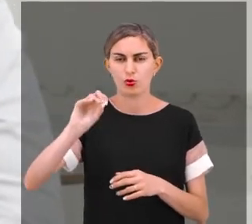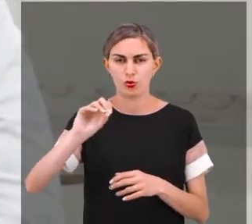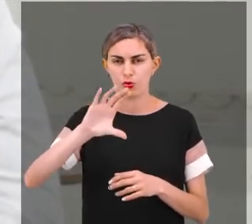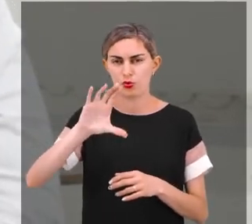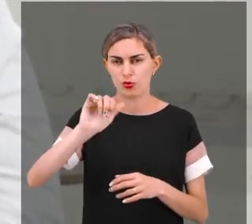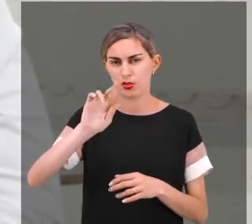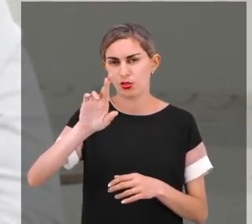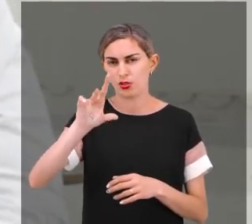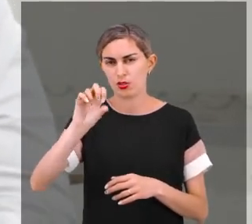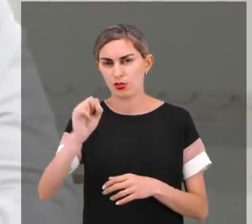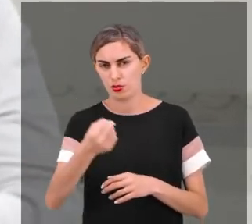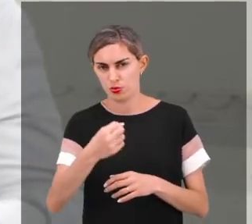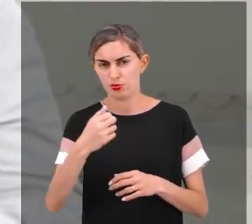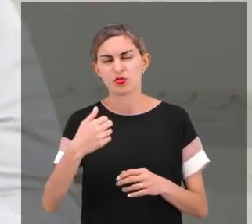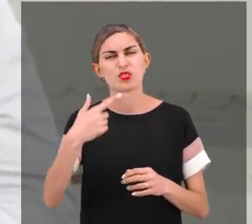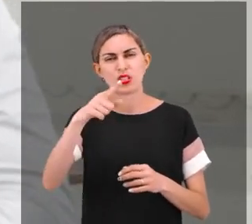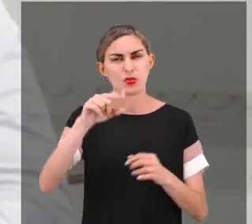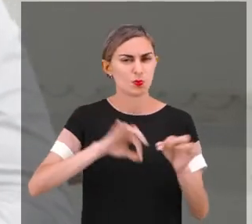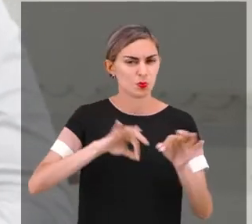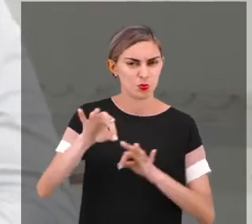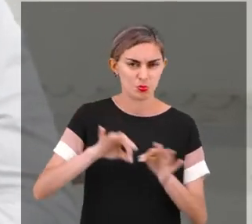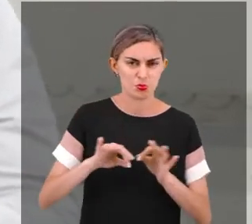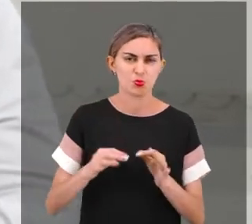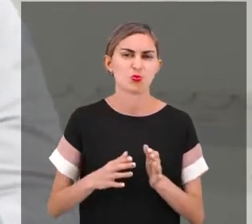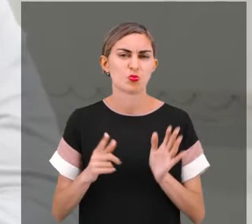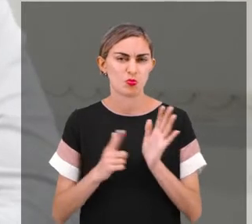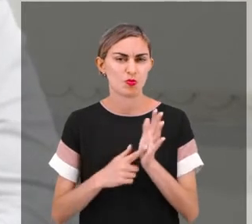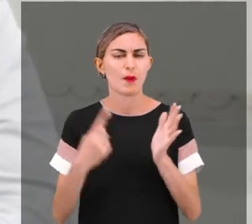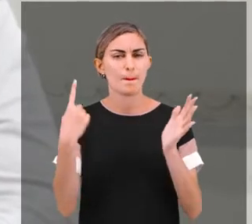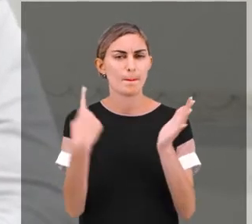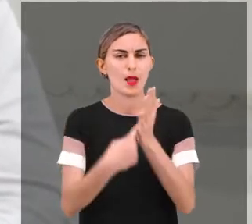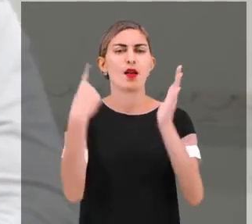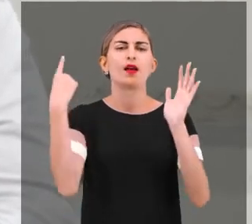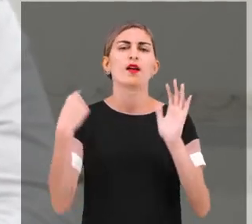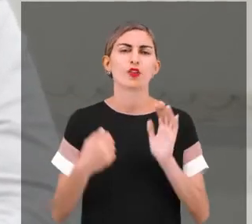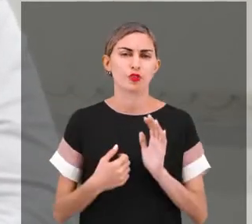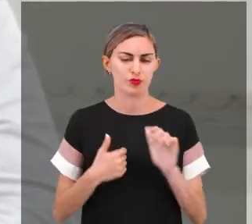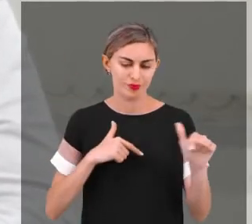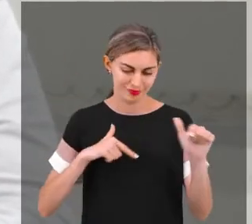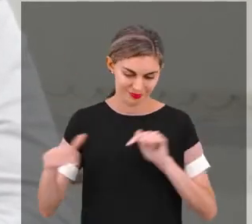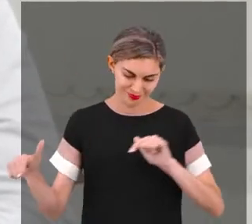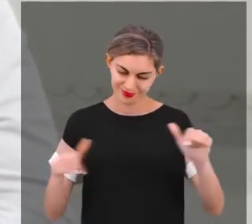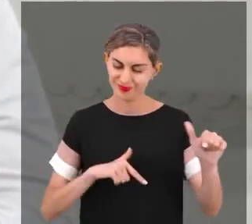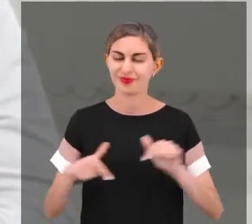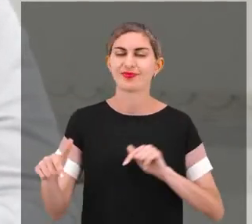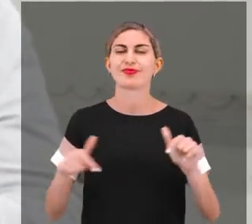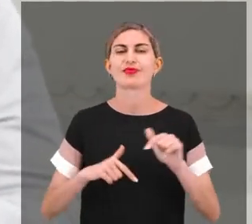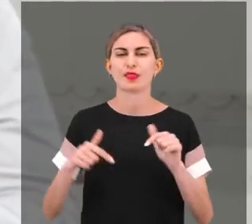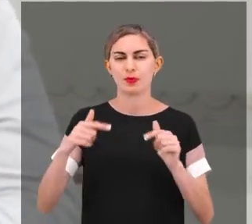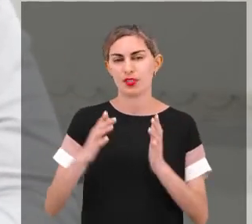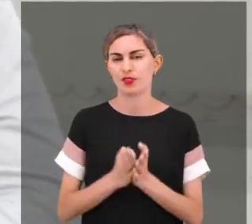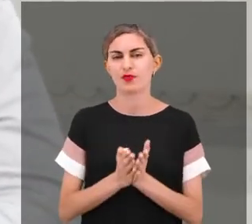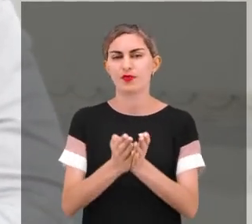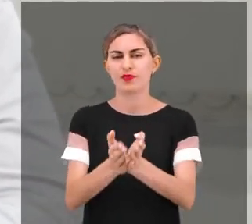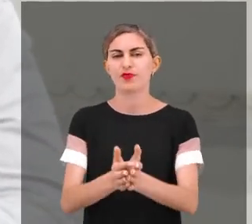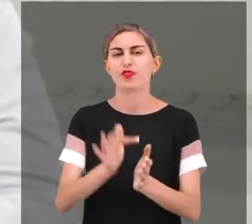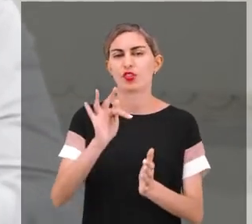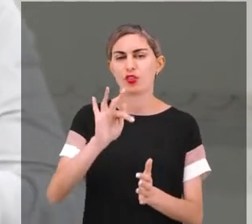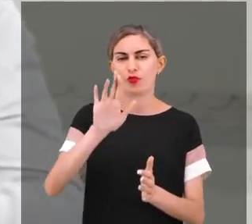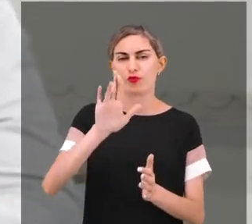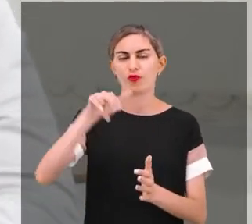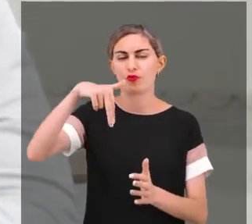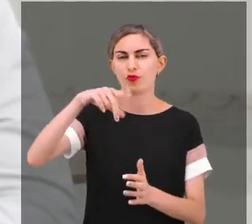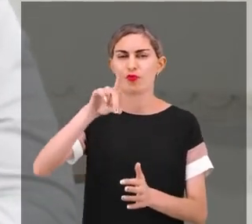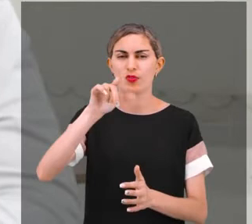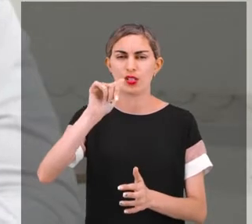que é um marco, né? Para o trabalho portuário. A Fundacentro,